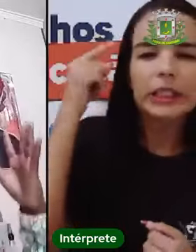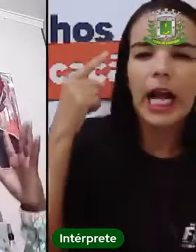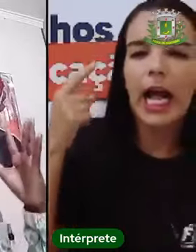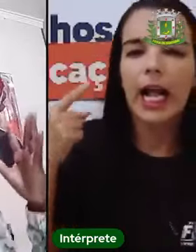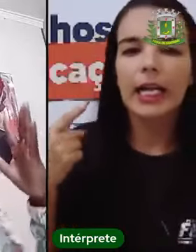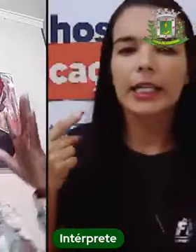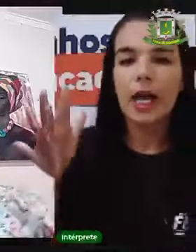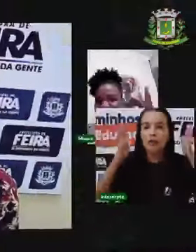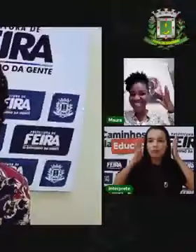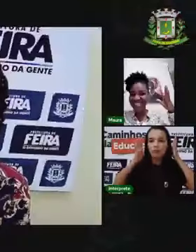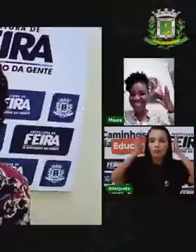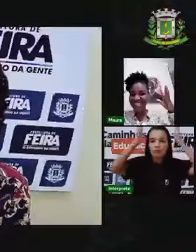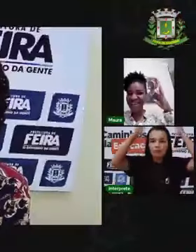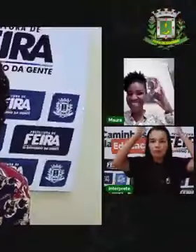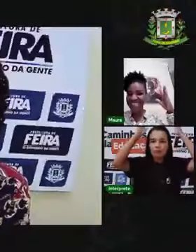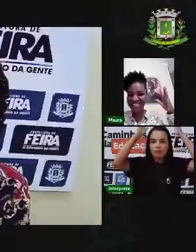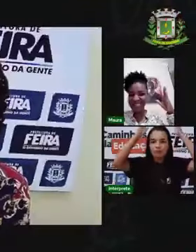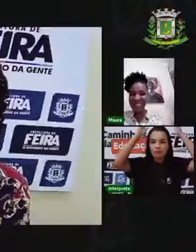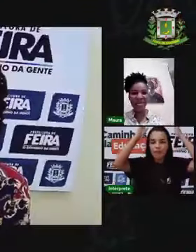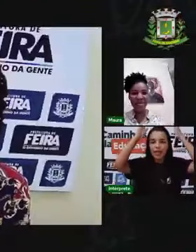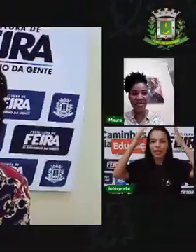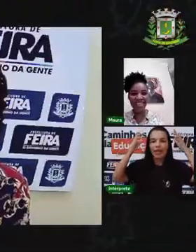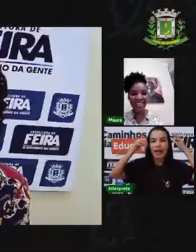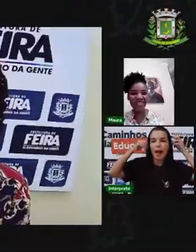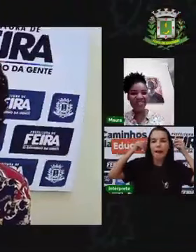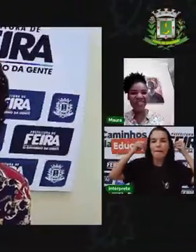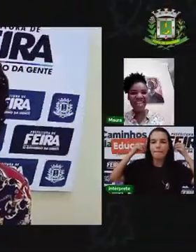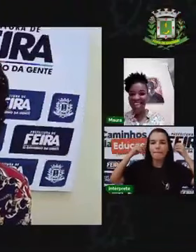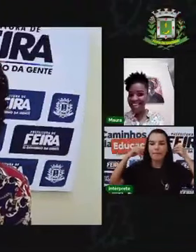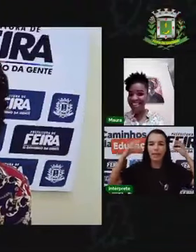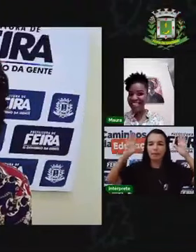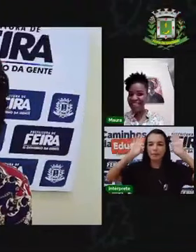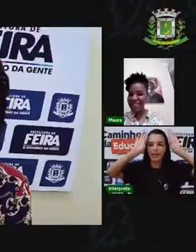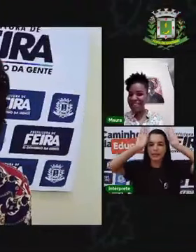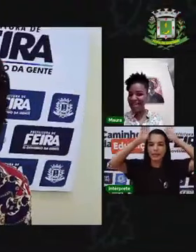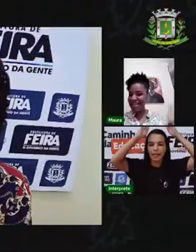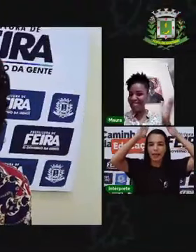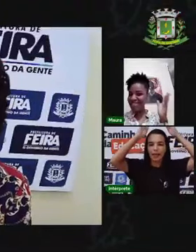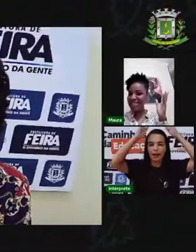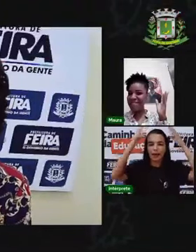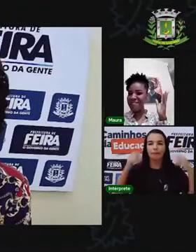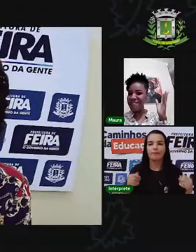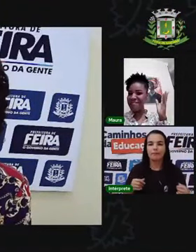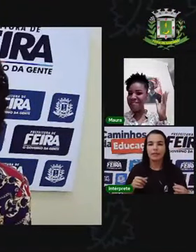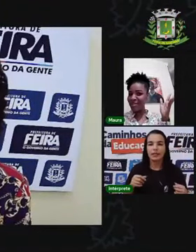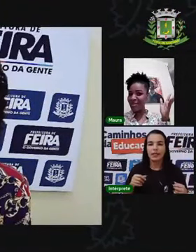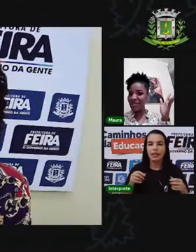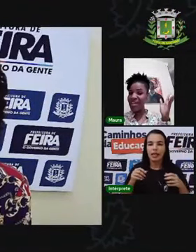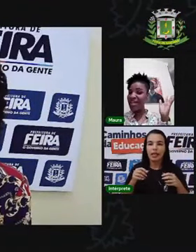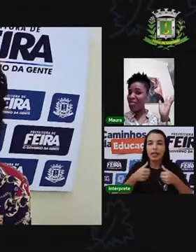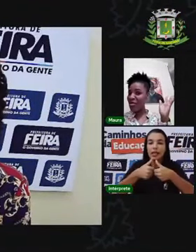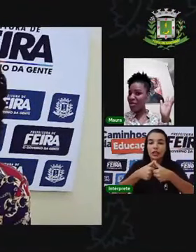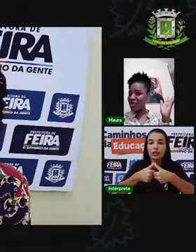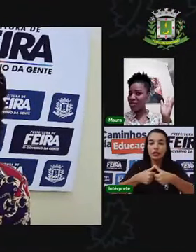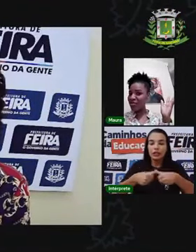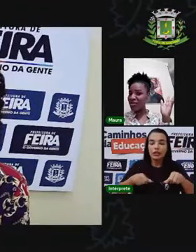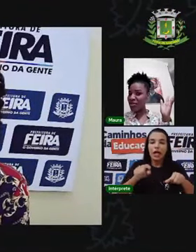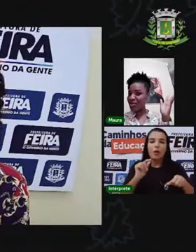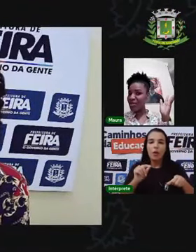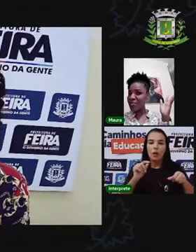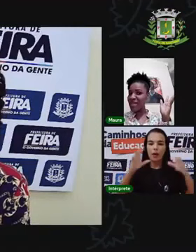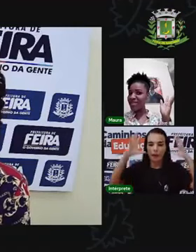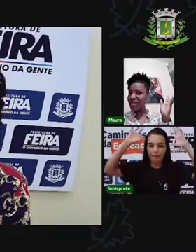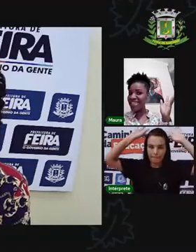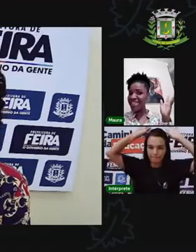para cima, tá, gente? Crescido para cima, meu cabelo. Ele está preso, assim, meio do lado. Eu